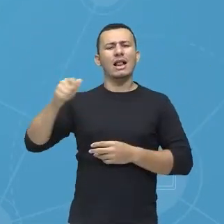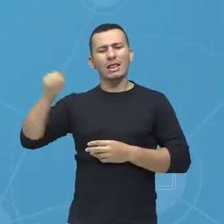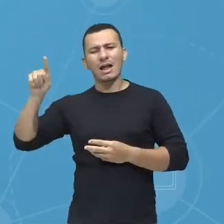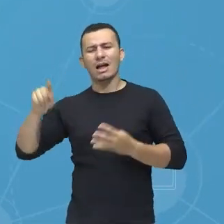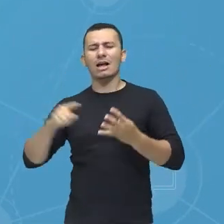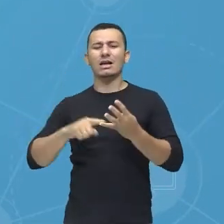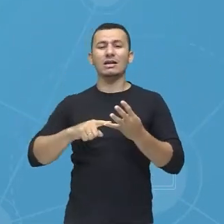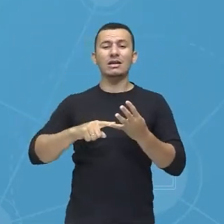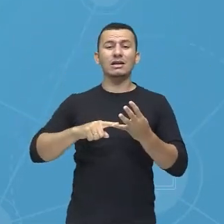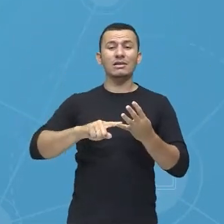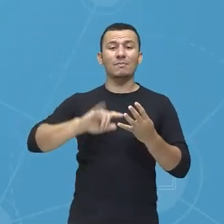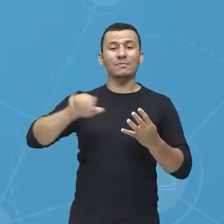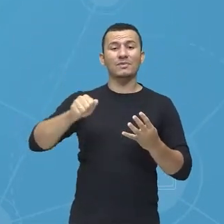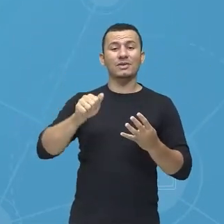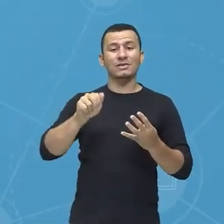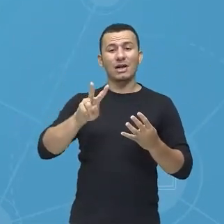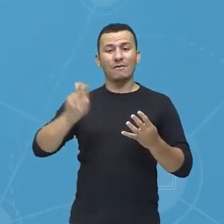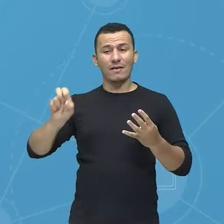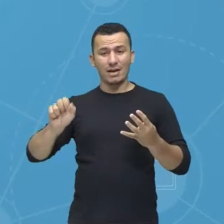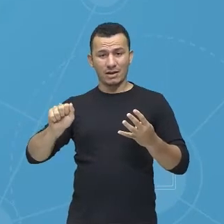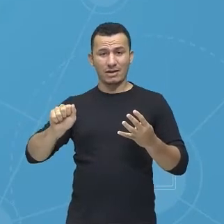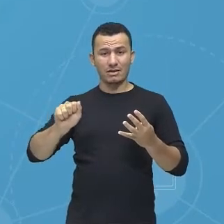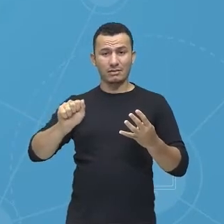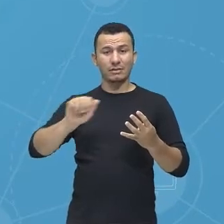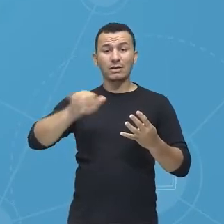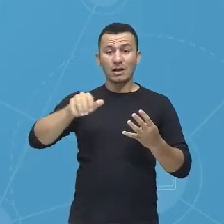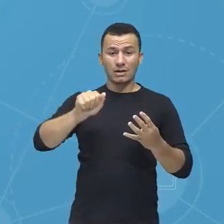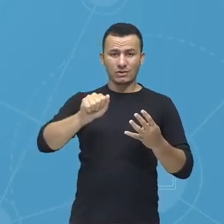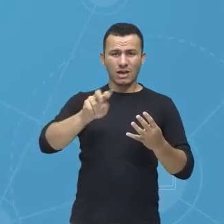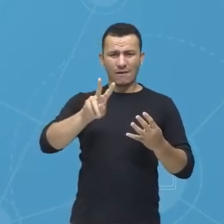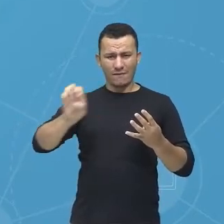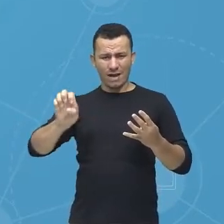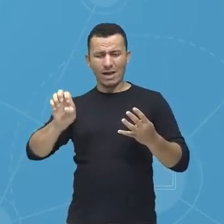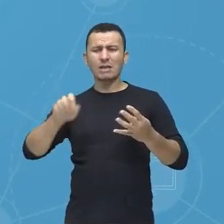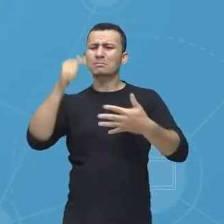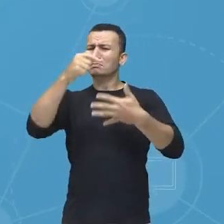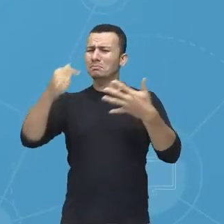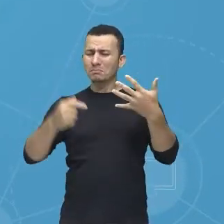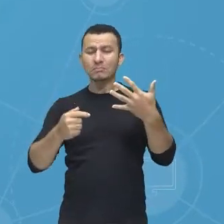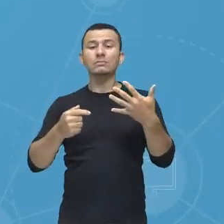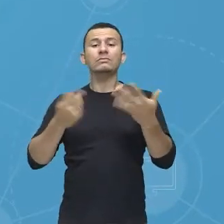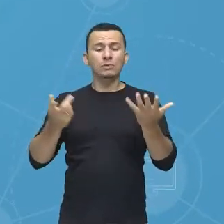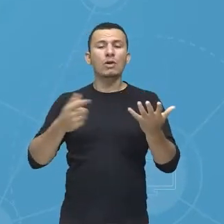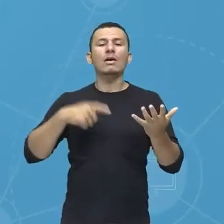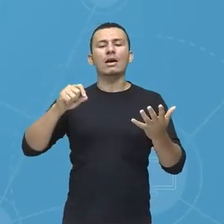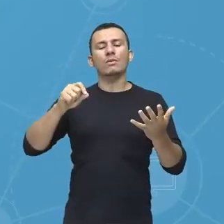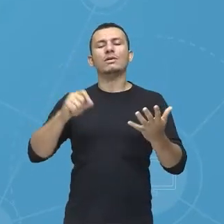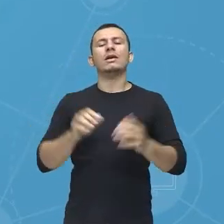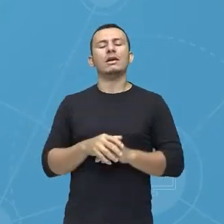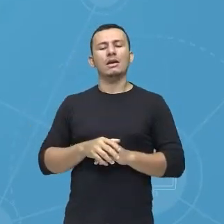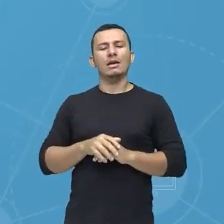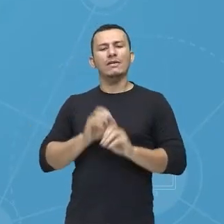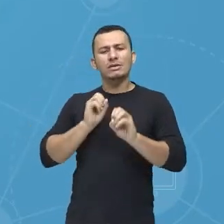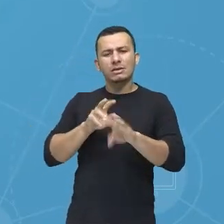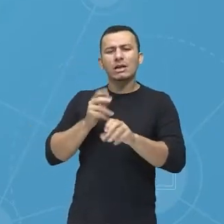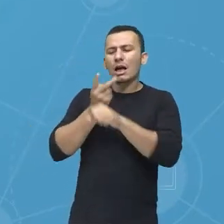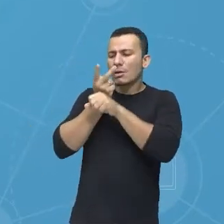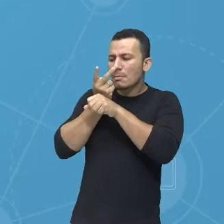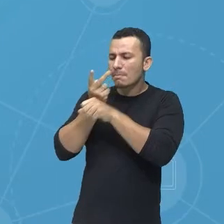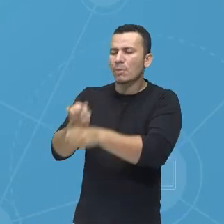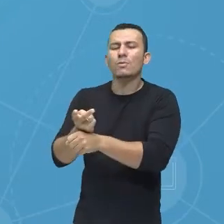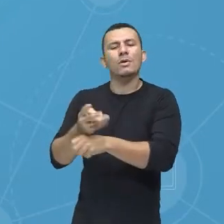Javé? A religião como cultura, ela é o meio que leva as pessoas à busca